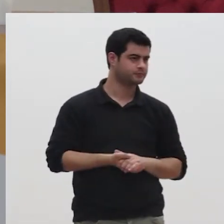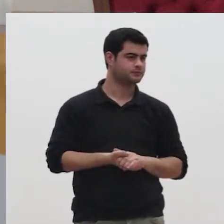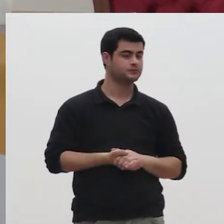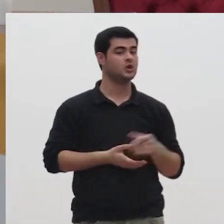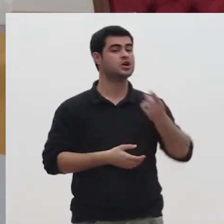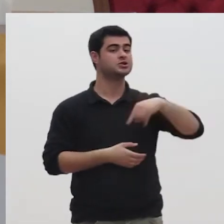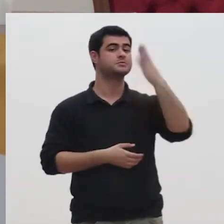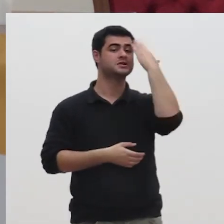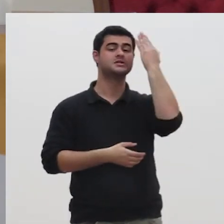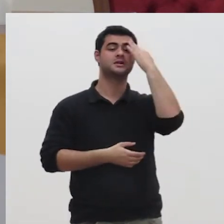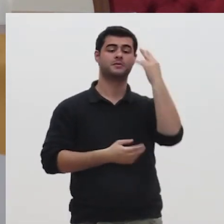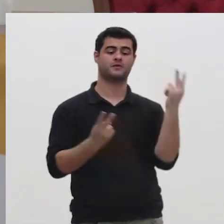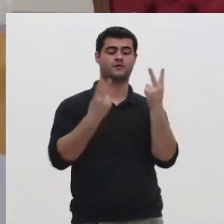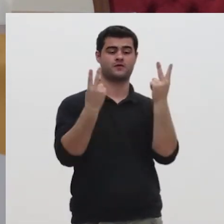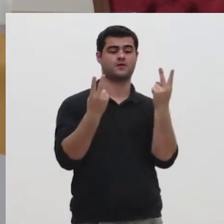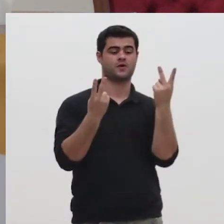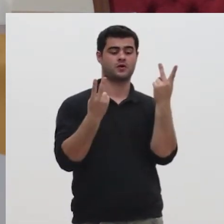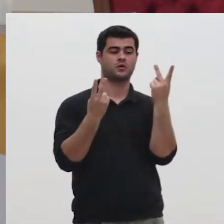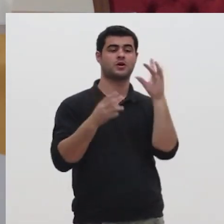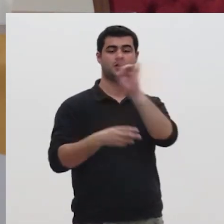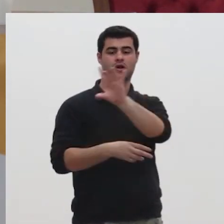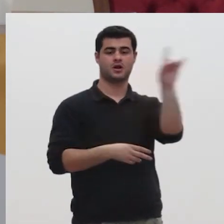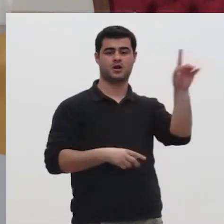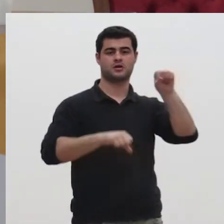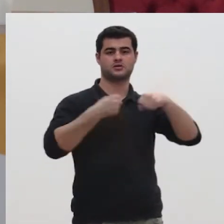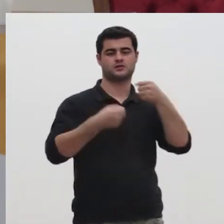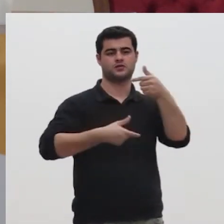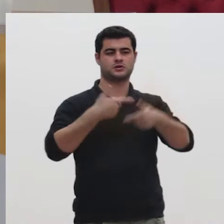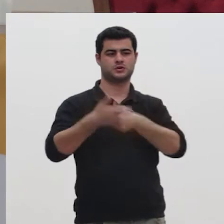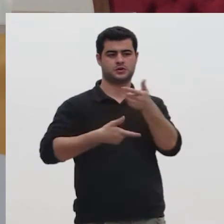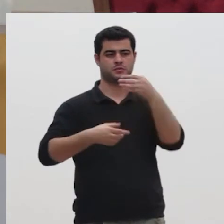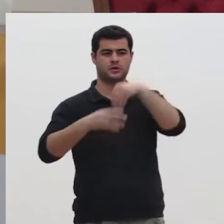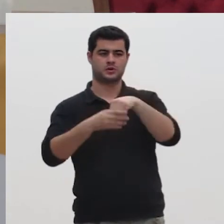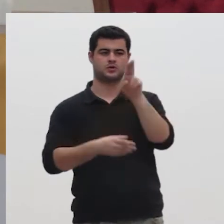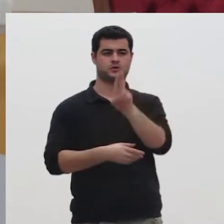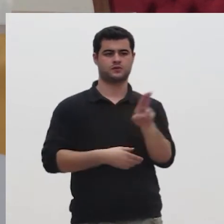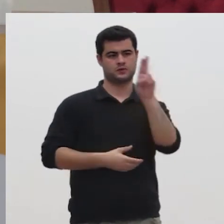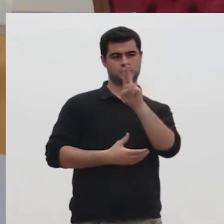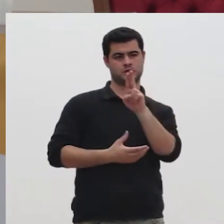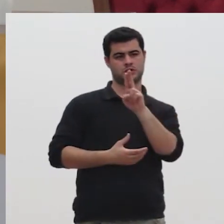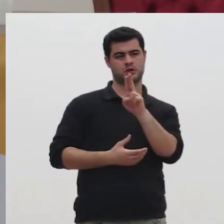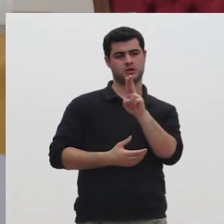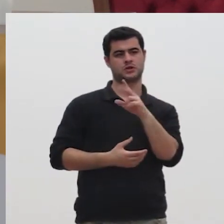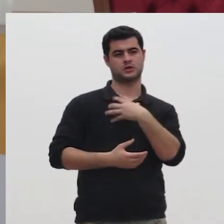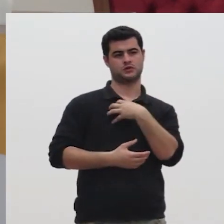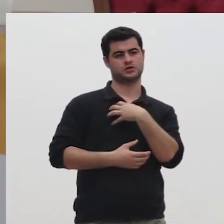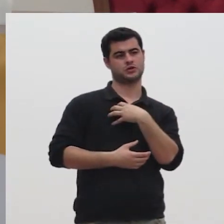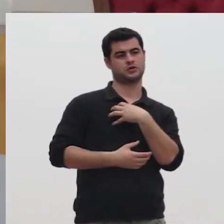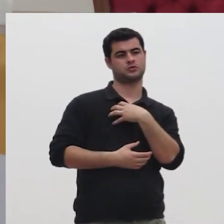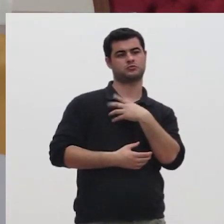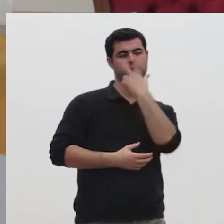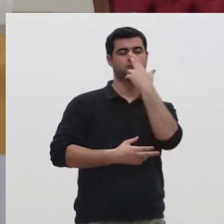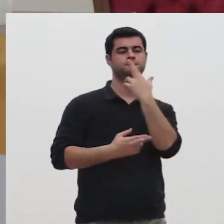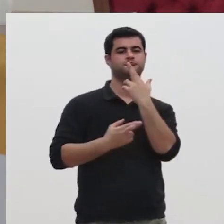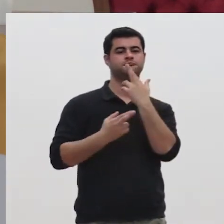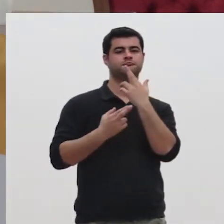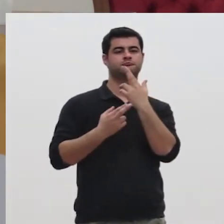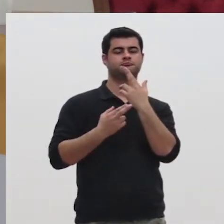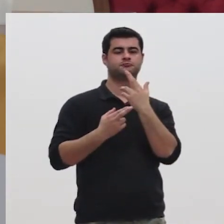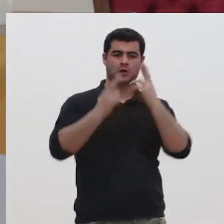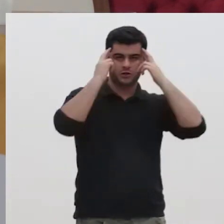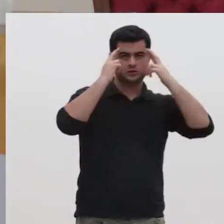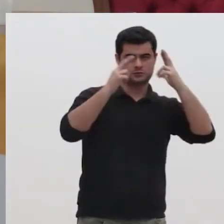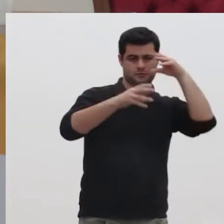que a gente tem que valorizar aqui o trabalho de todos os técnicos da universidade que se envolveram de forma muito responsável nessa